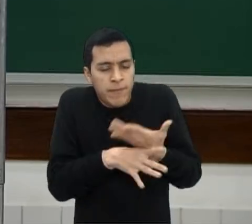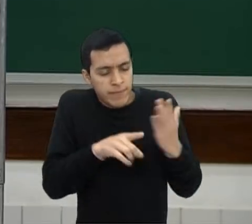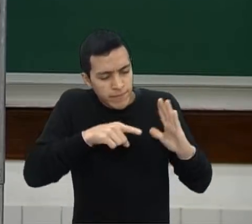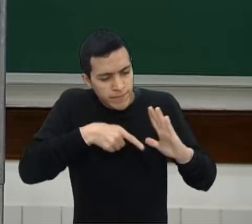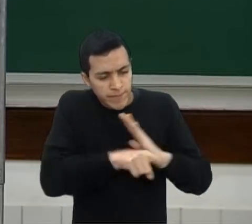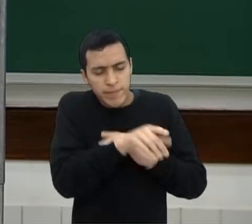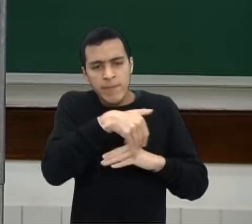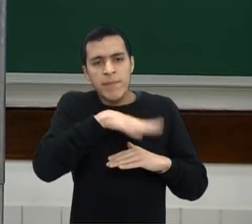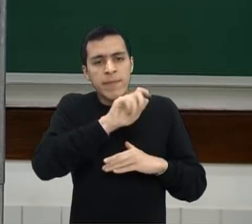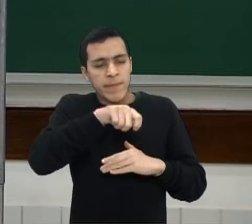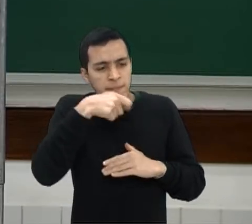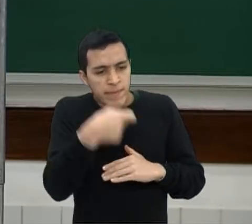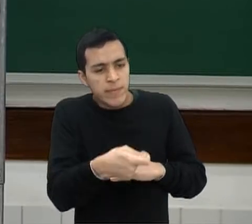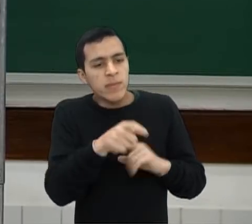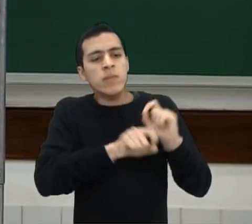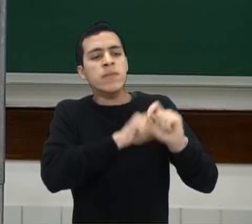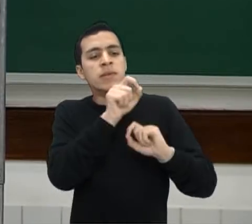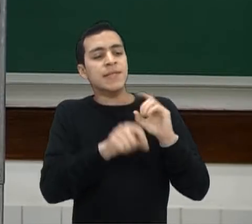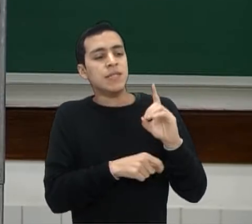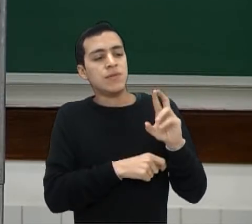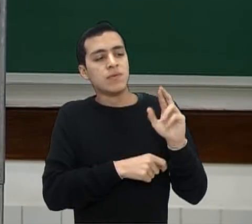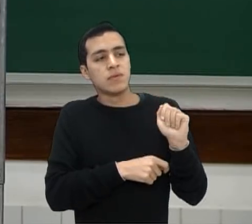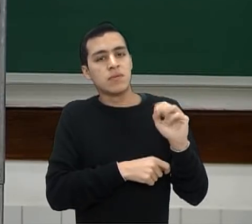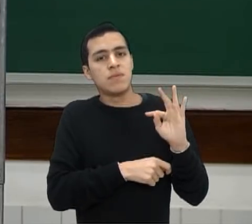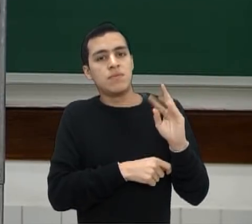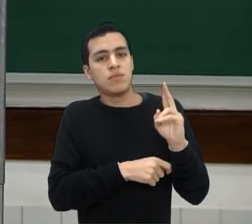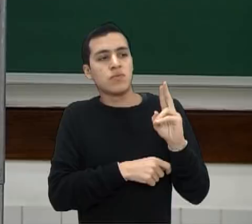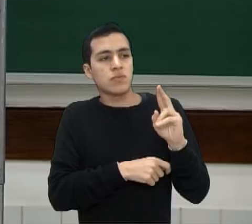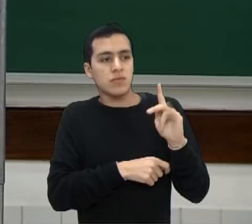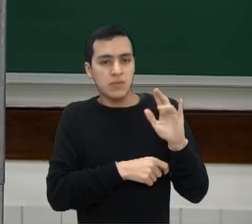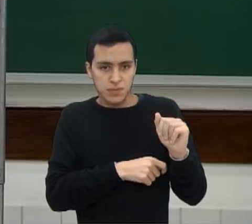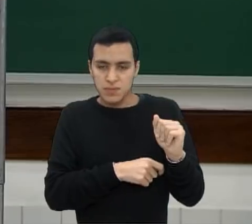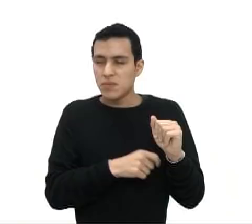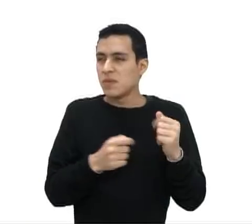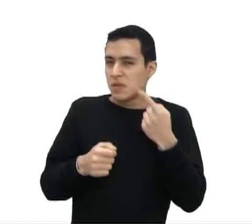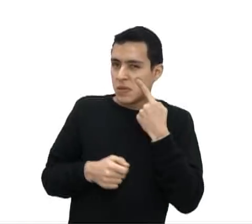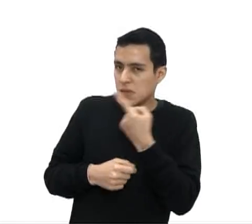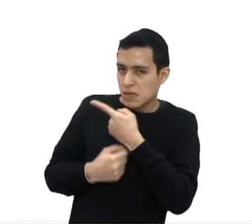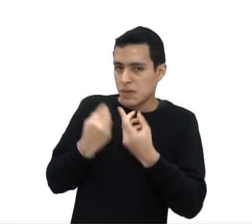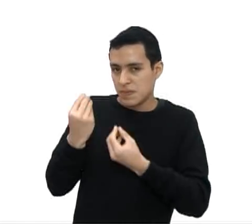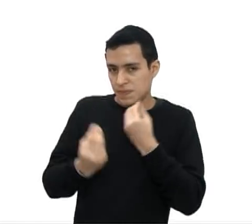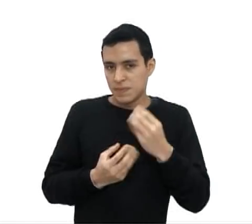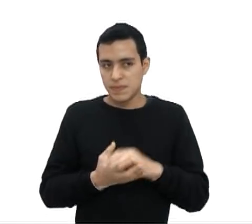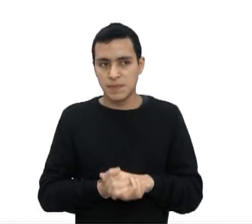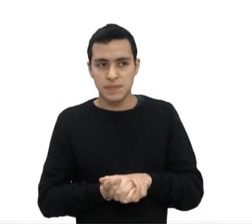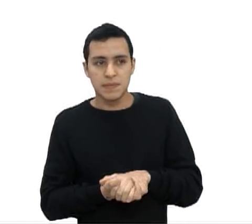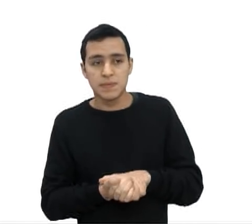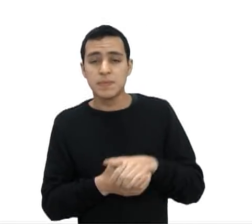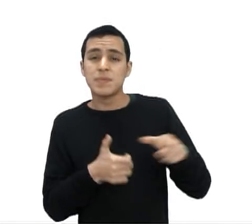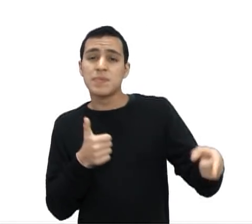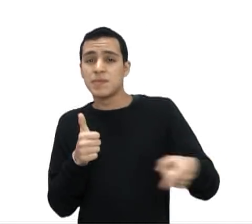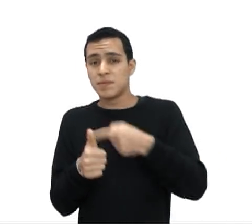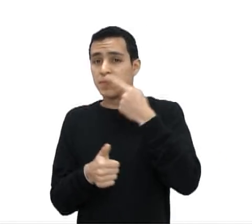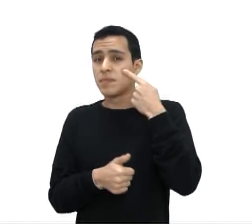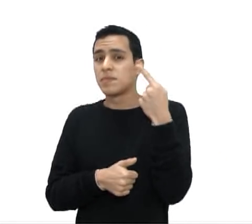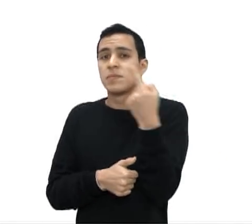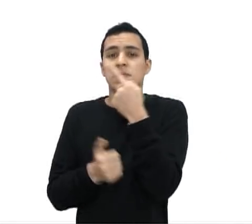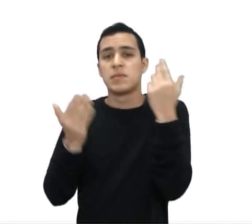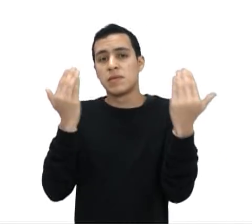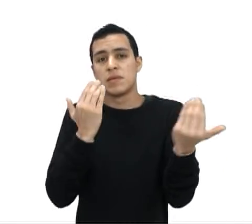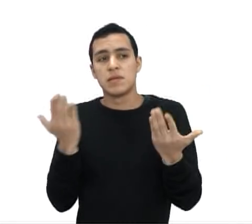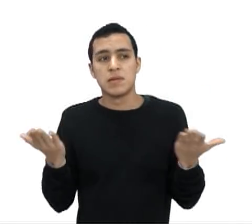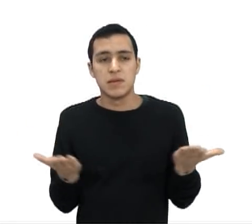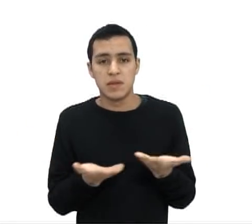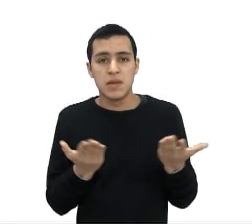aprofundar um pouquinho sobre a questão da dramaturgia. Então, observem lá, leiam aqui comigo. Primeiro item que a gente vai analisar aqui,